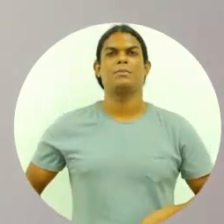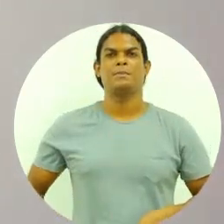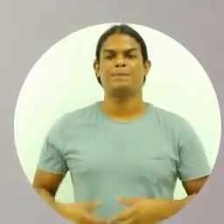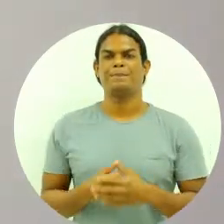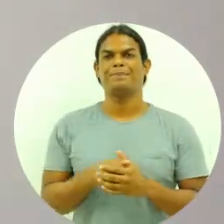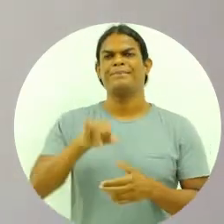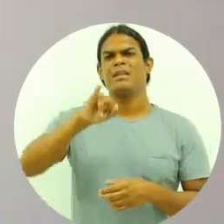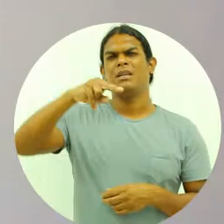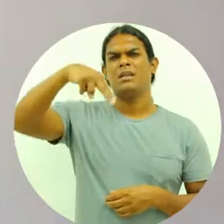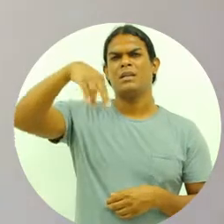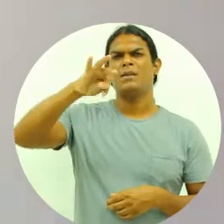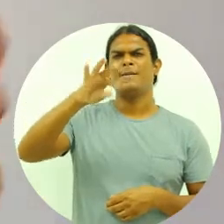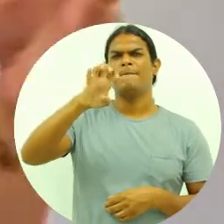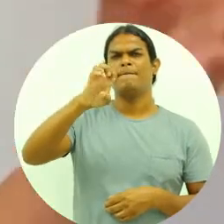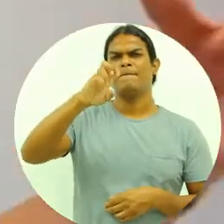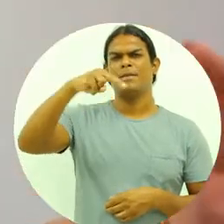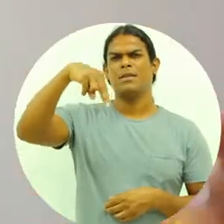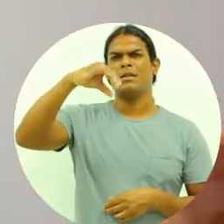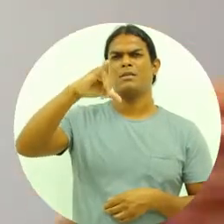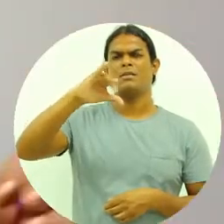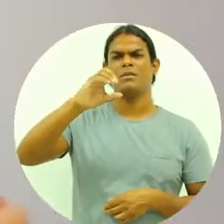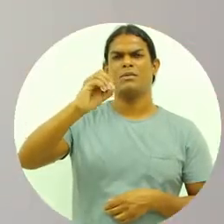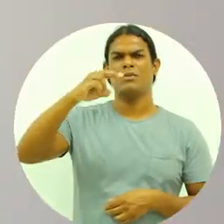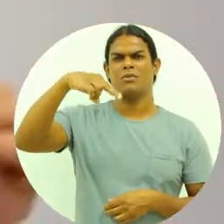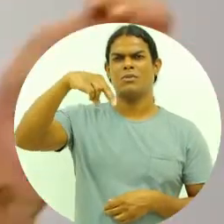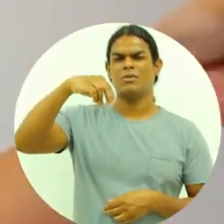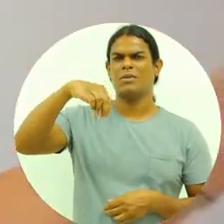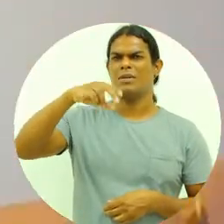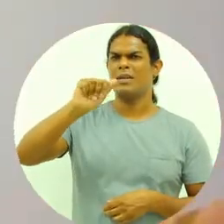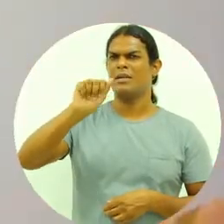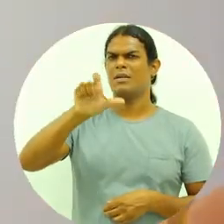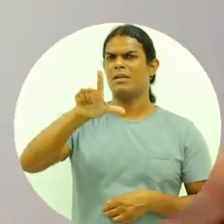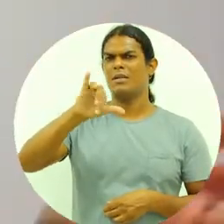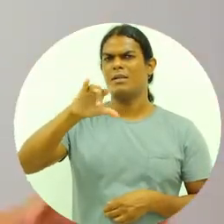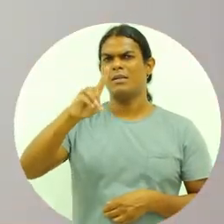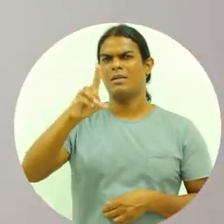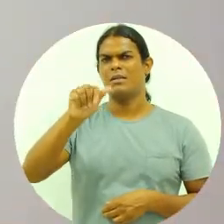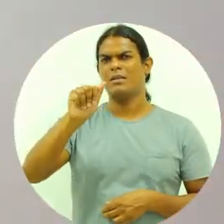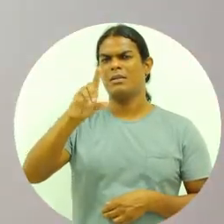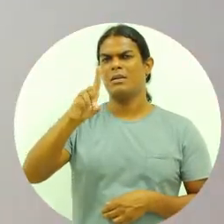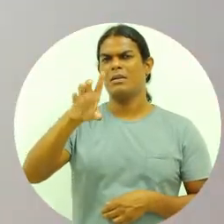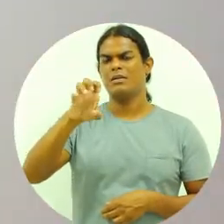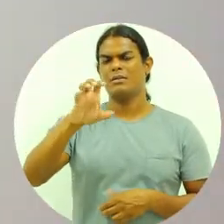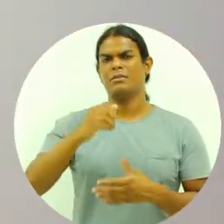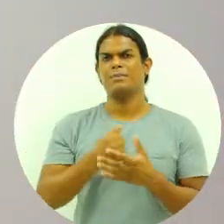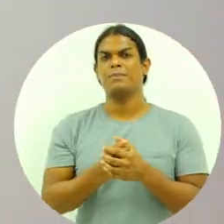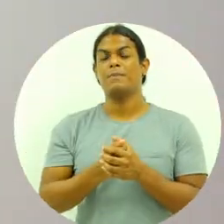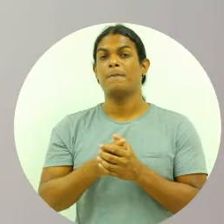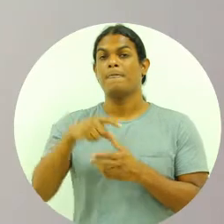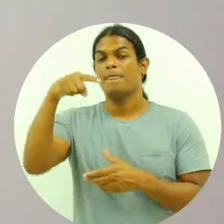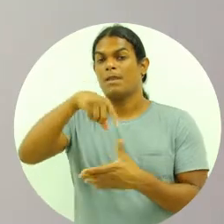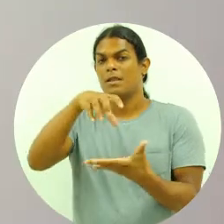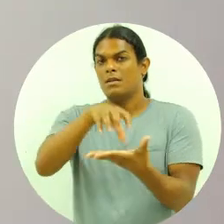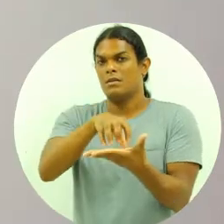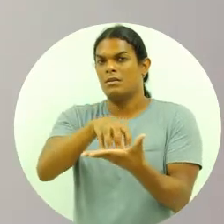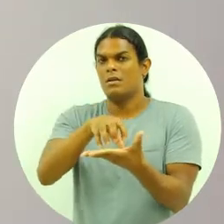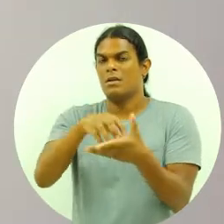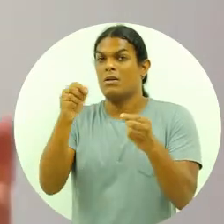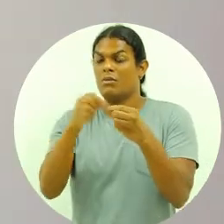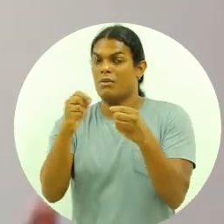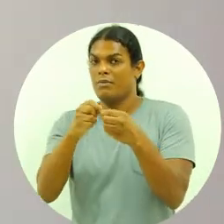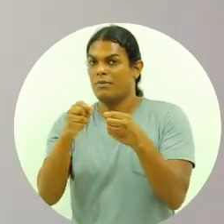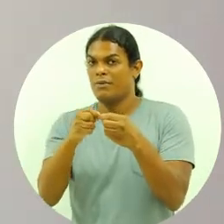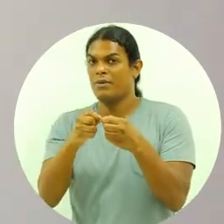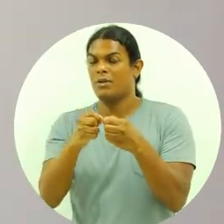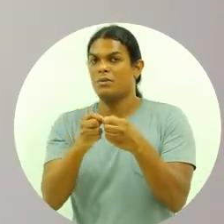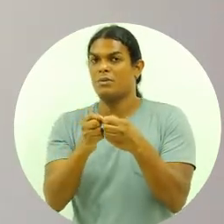que quando o órgão é criado para um determinado fim, para uma determinada especialidade, Não se pode tolerar que haja